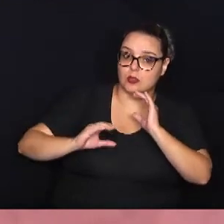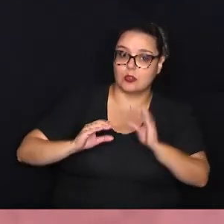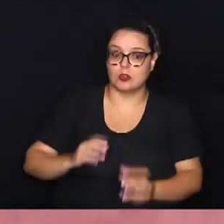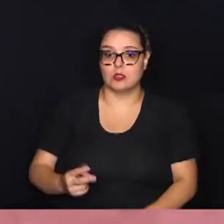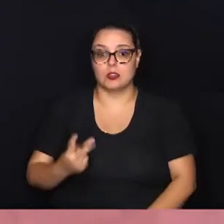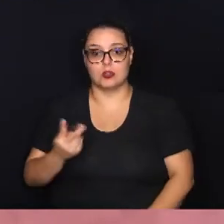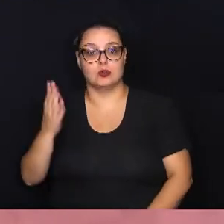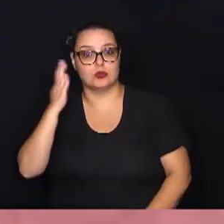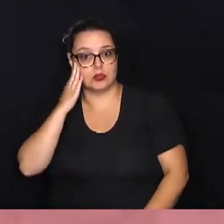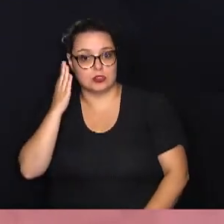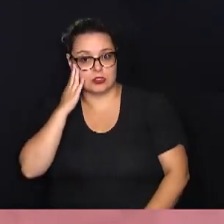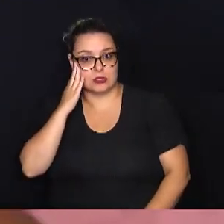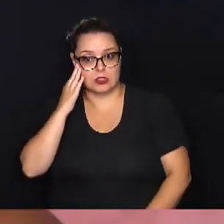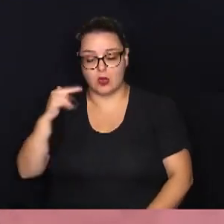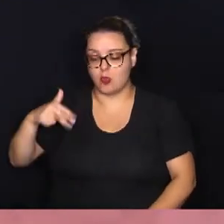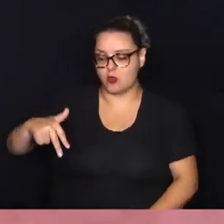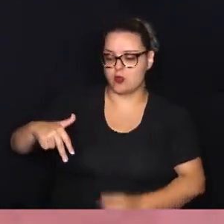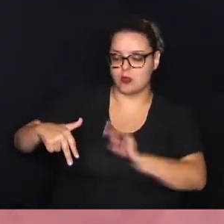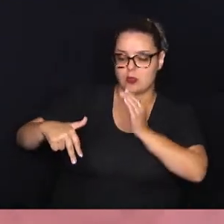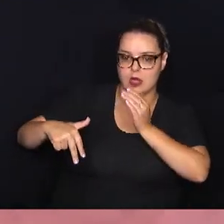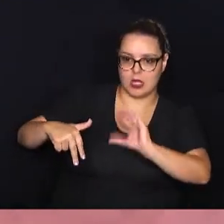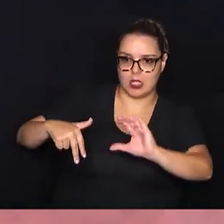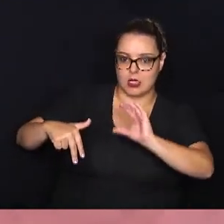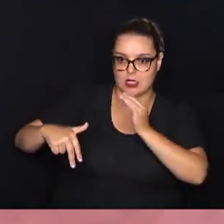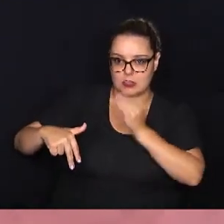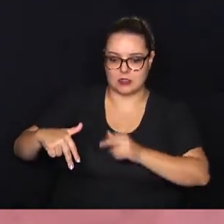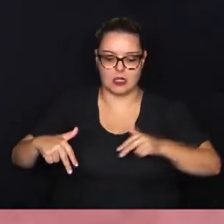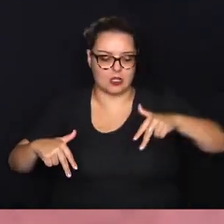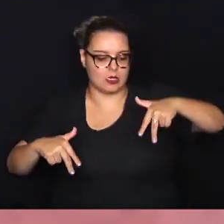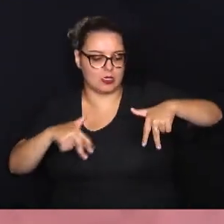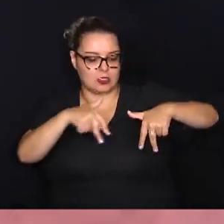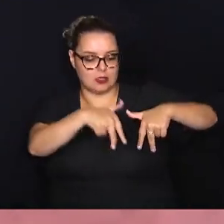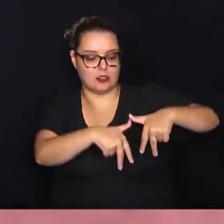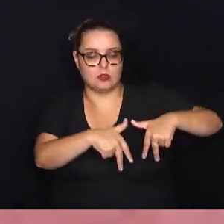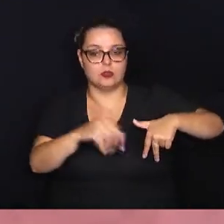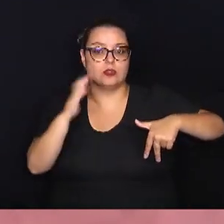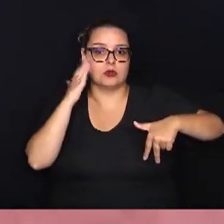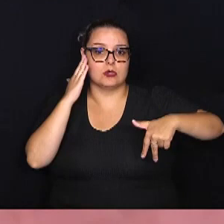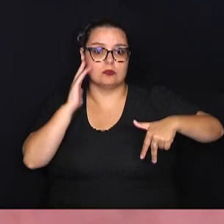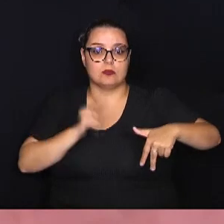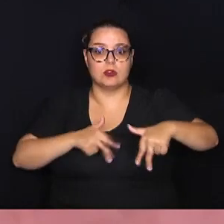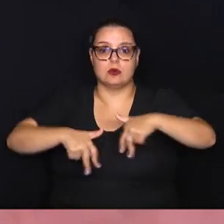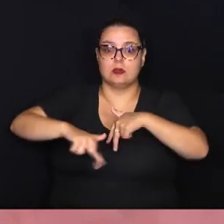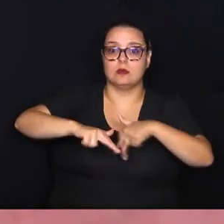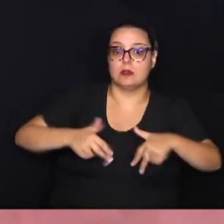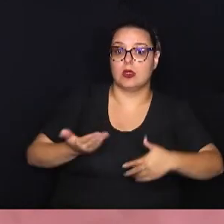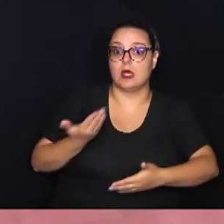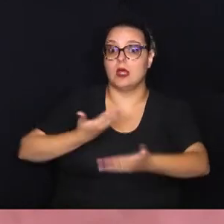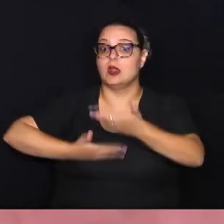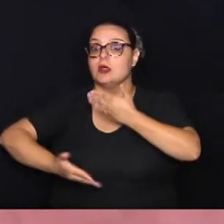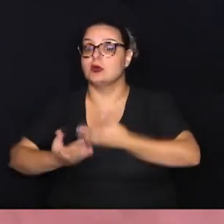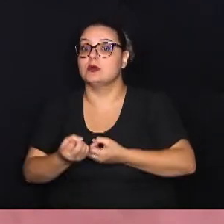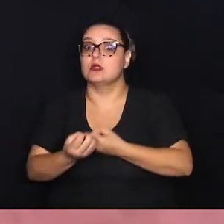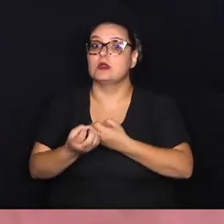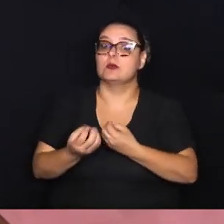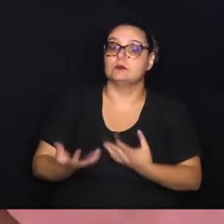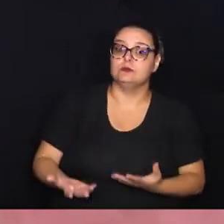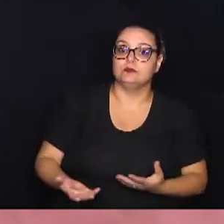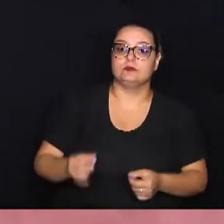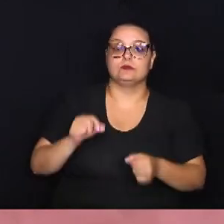entender, porque através da roda de jongo, os escravizados articulavam fugas, trocavam informações,